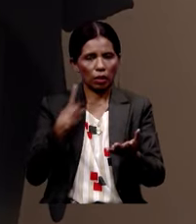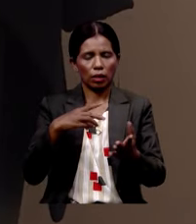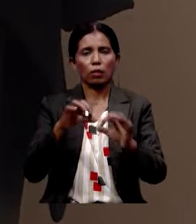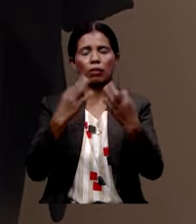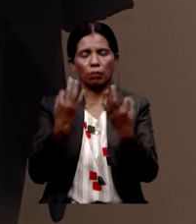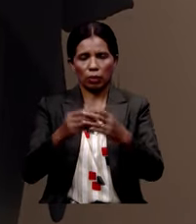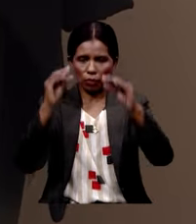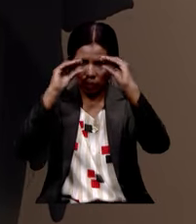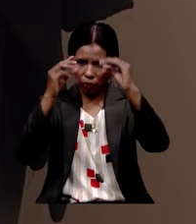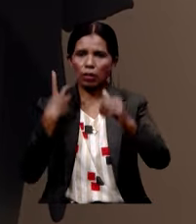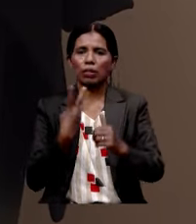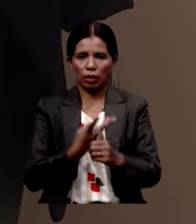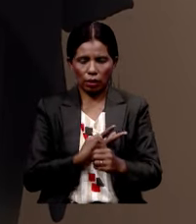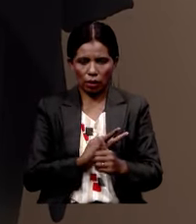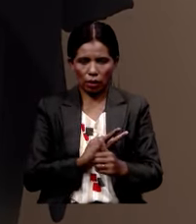ita bele